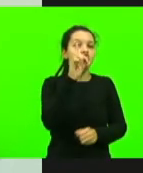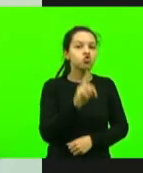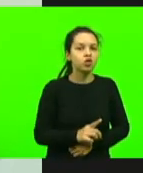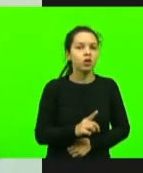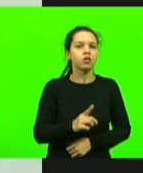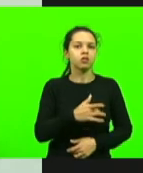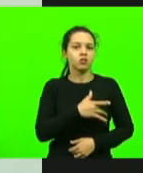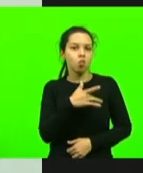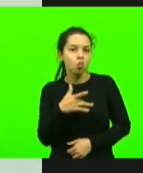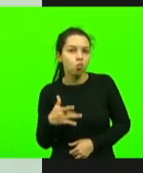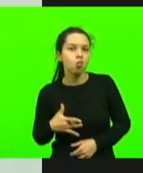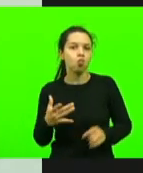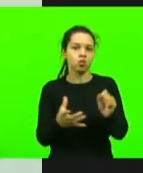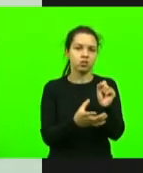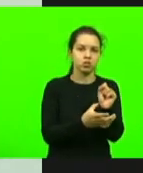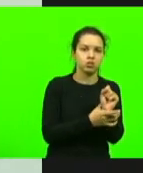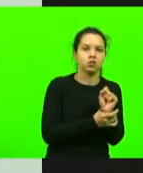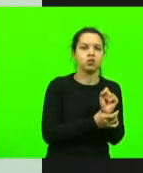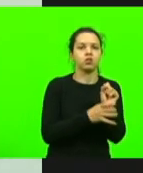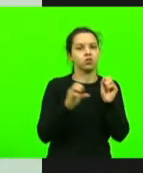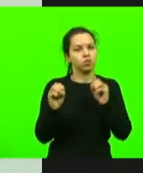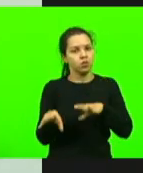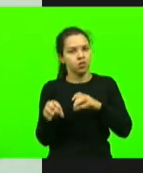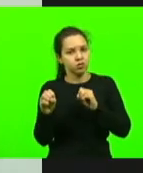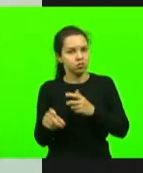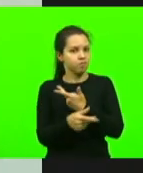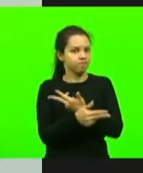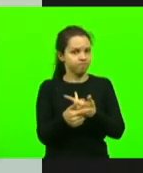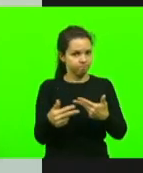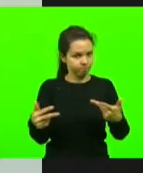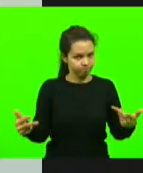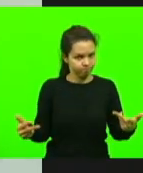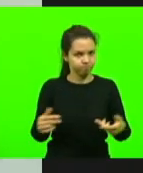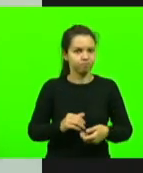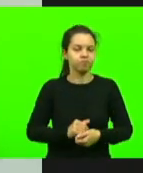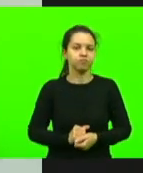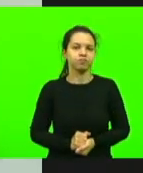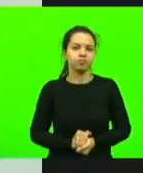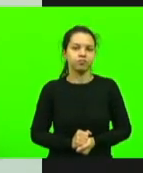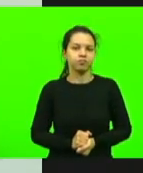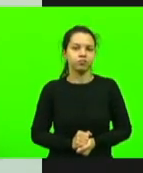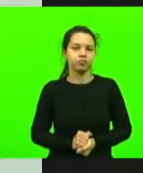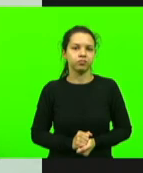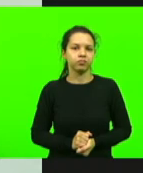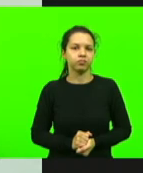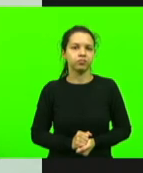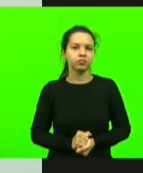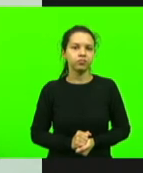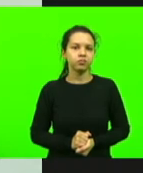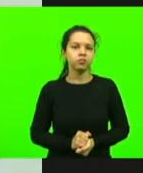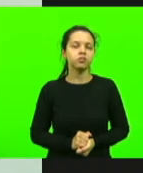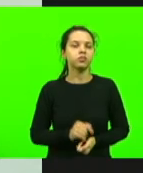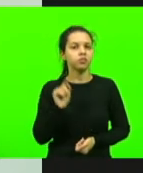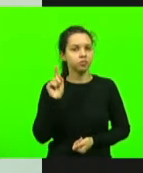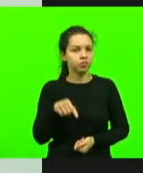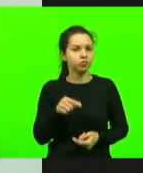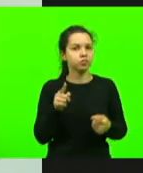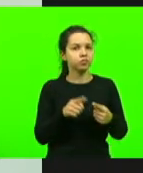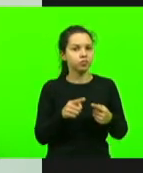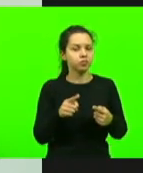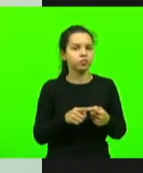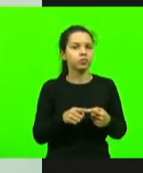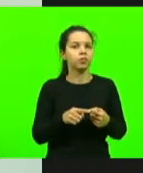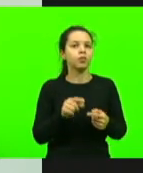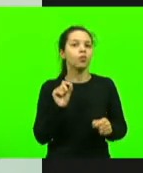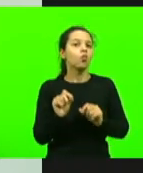à segurança à educação etc o terceiro ponto do